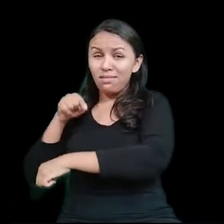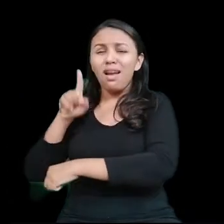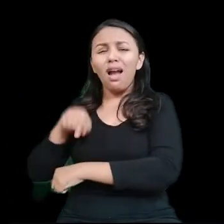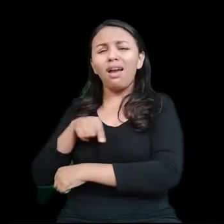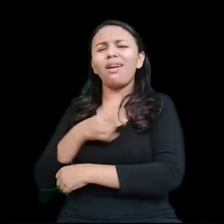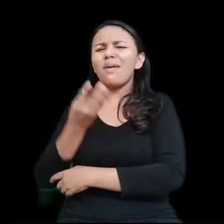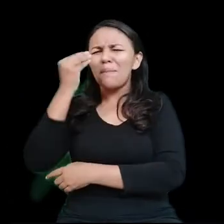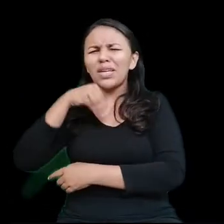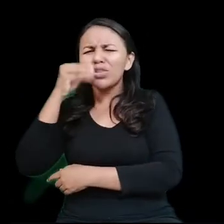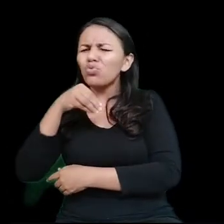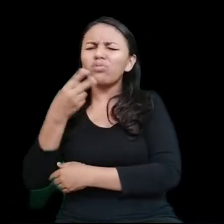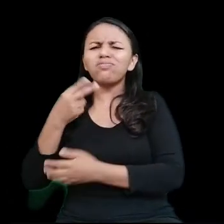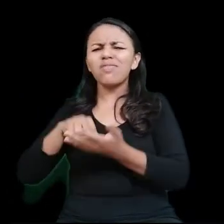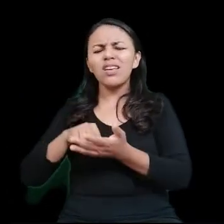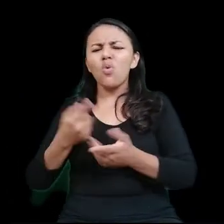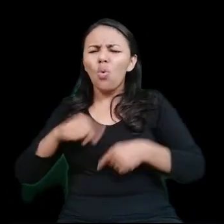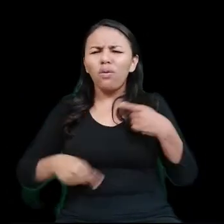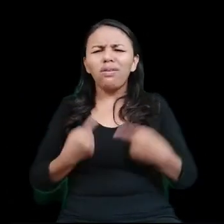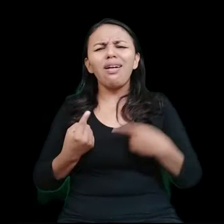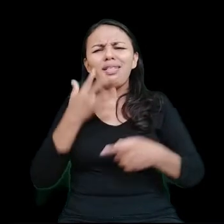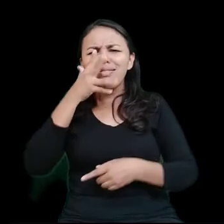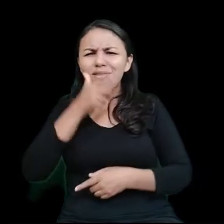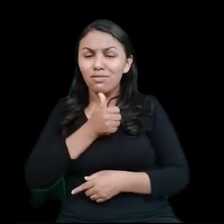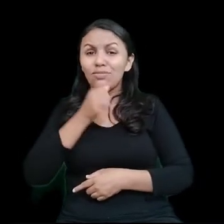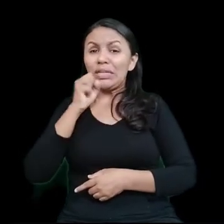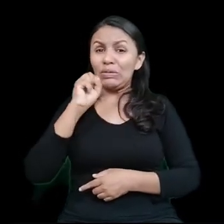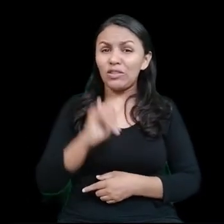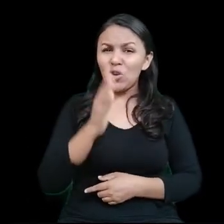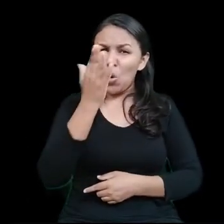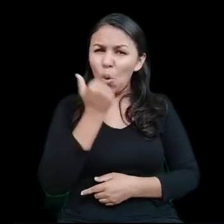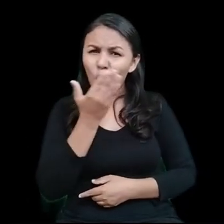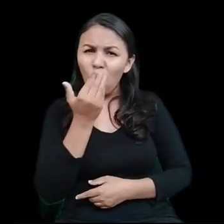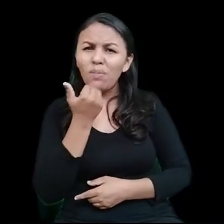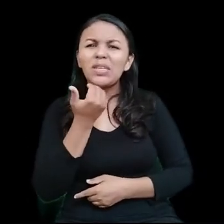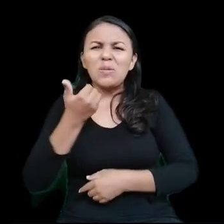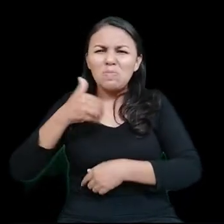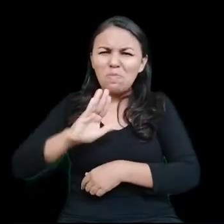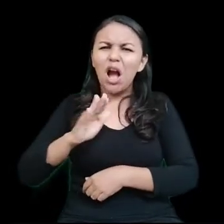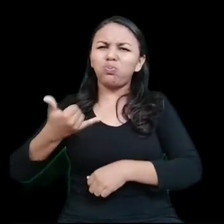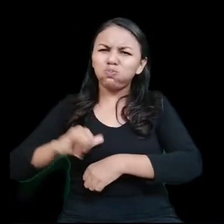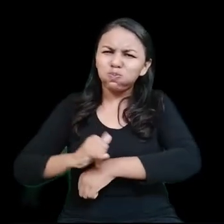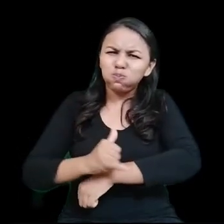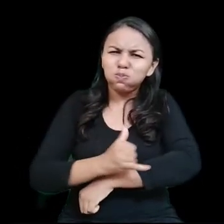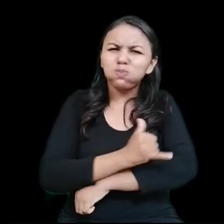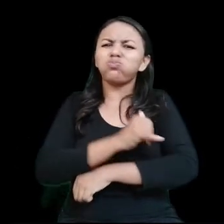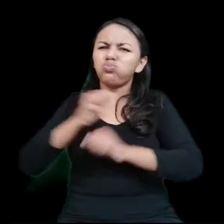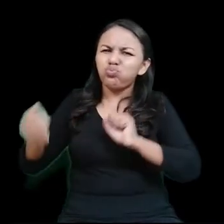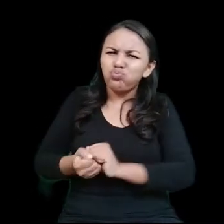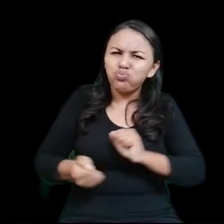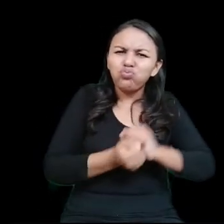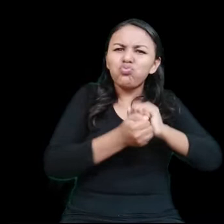mais preguiçoso metabolicamente falando. Se você consome alimentos que aumentem a adiposidade e a